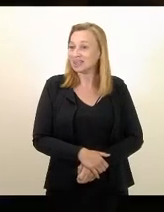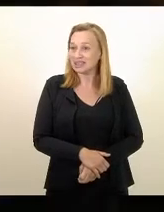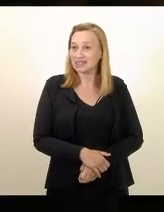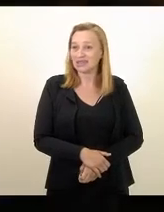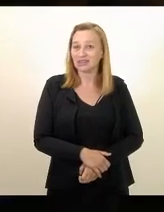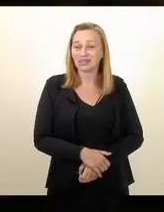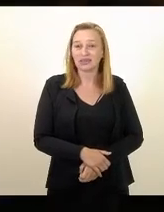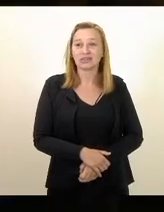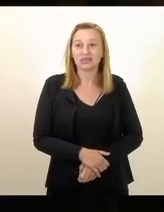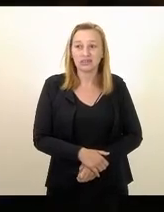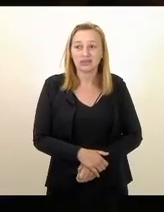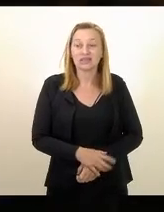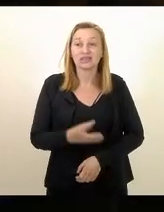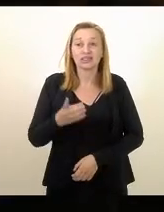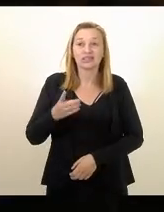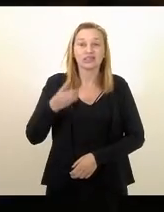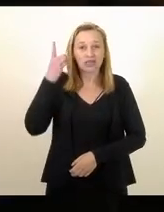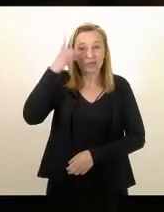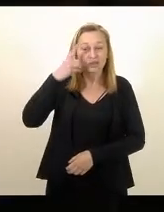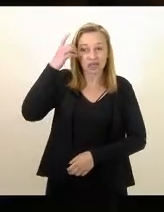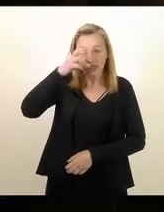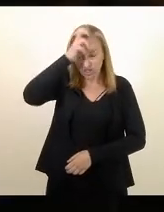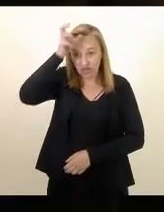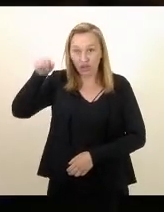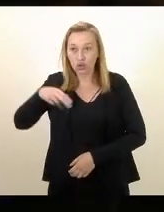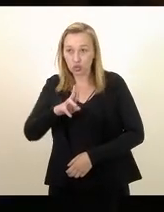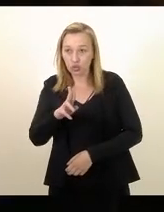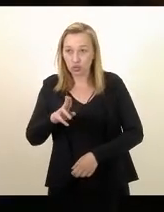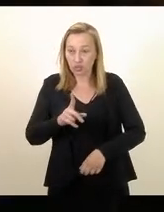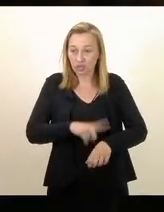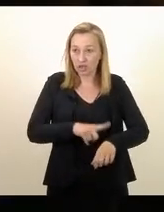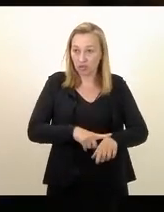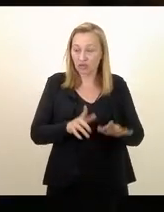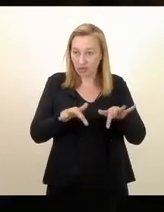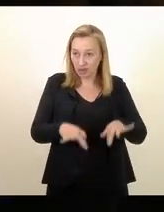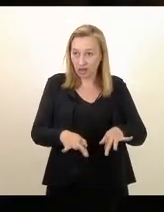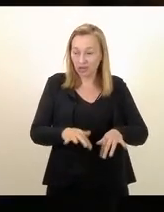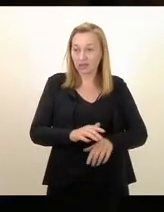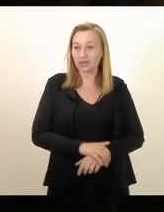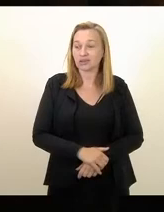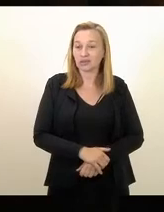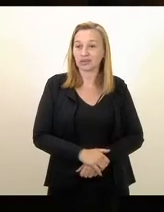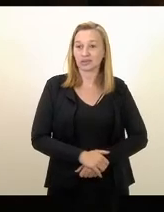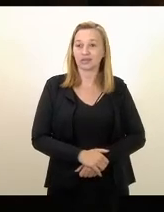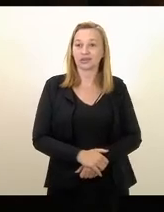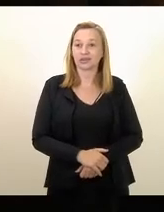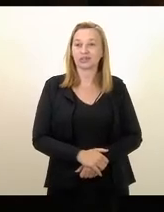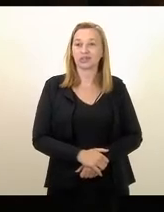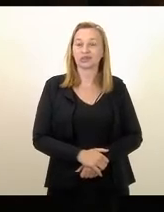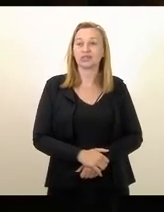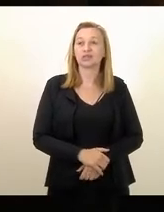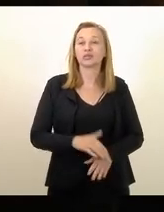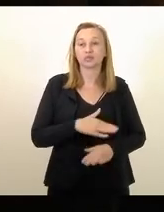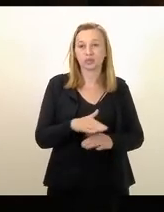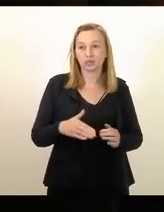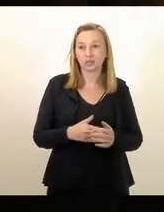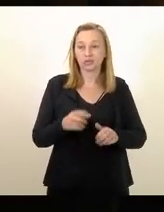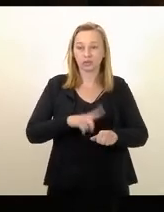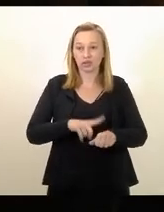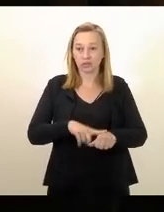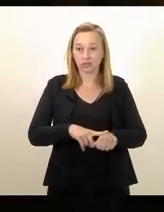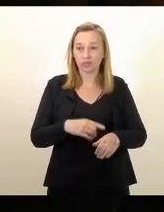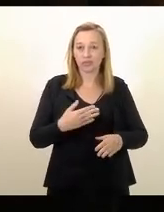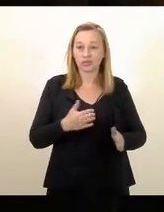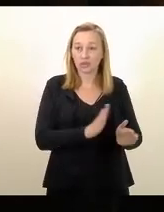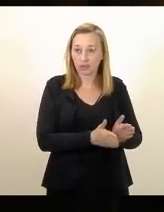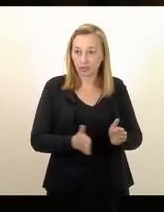deputado a tia ju que preside este expediente final na verdade hoje presidiu todas as etapas da sessão desde a ordem do dia até